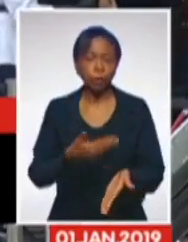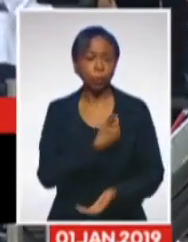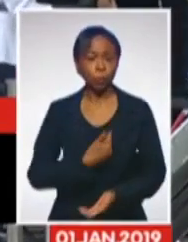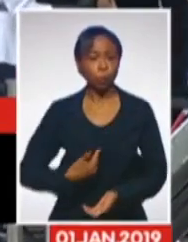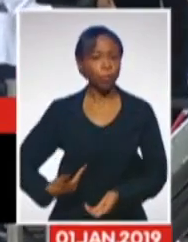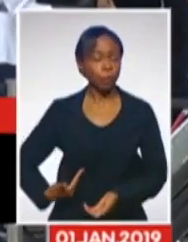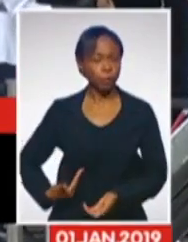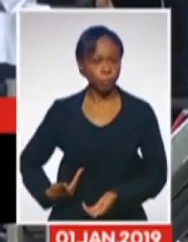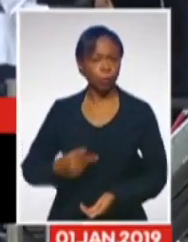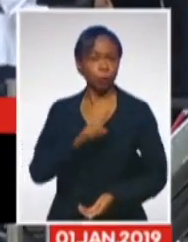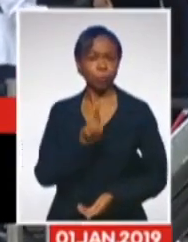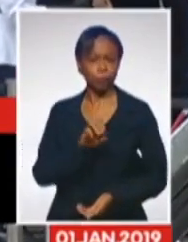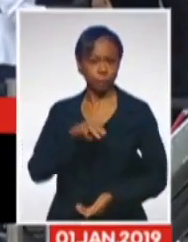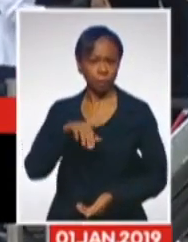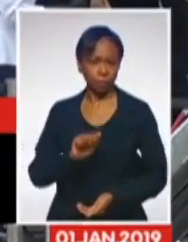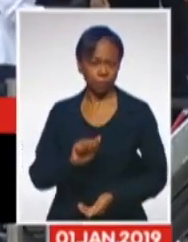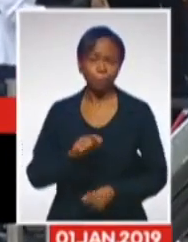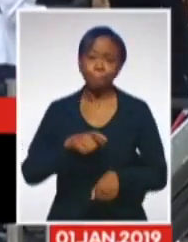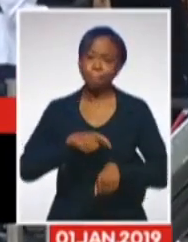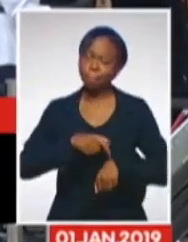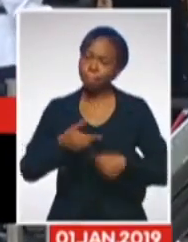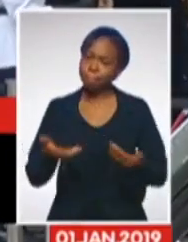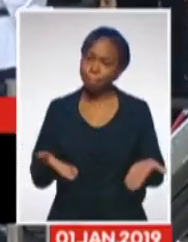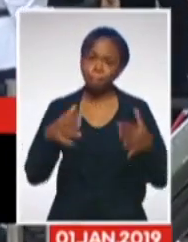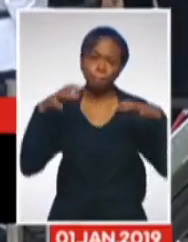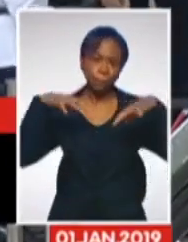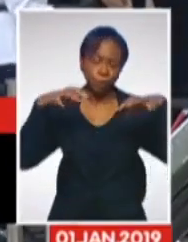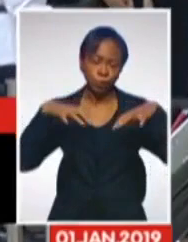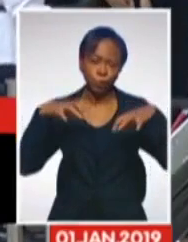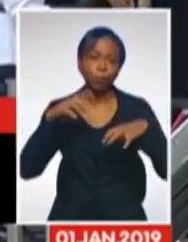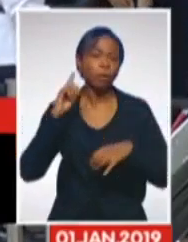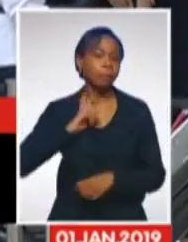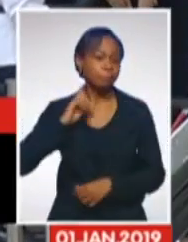governador eleito Romeu Zema. Chove nesse momento aqui na capital mineira.